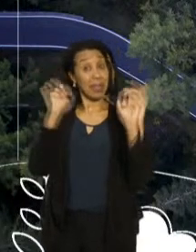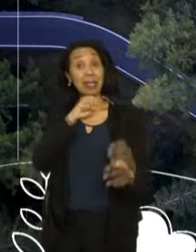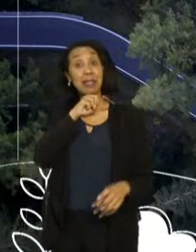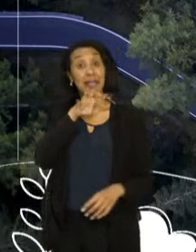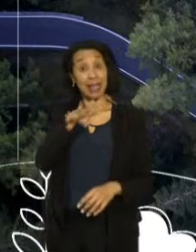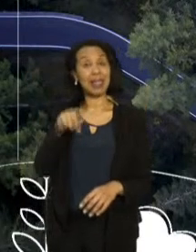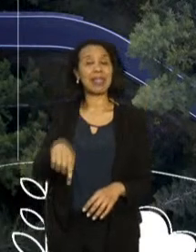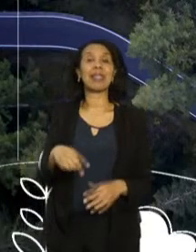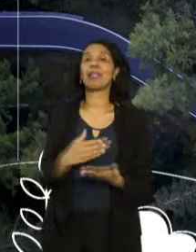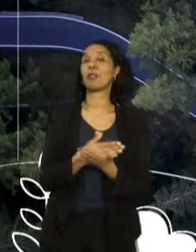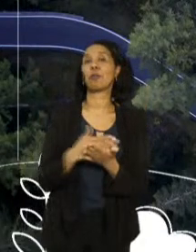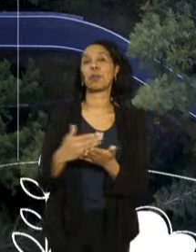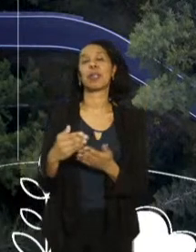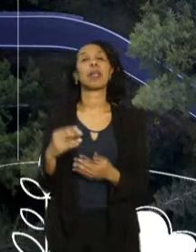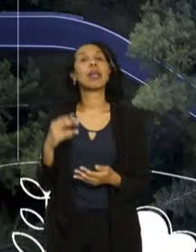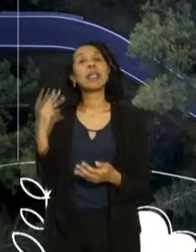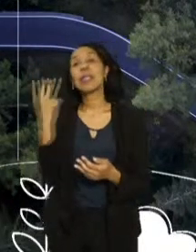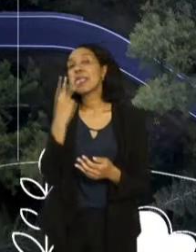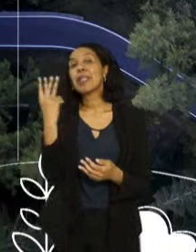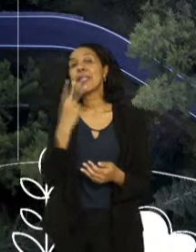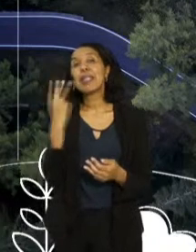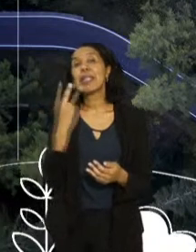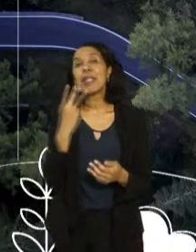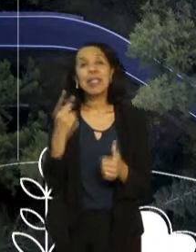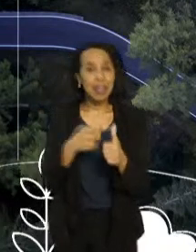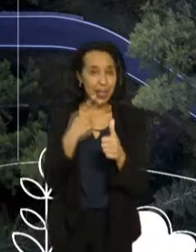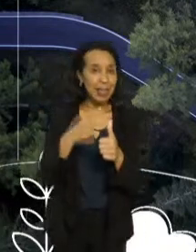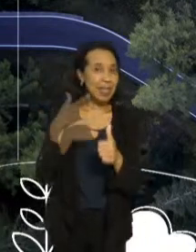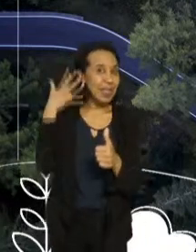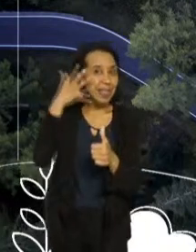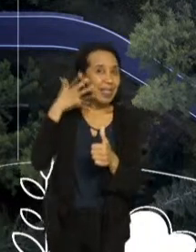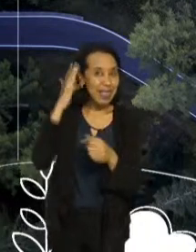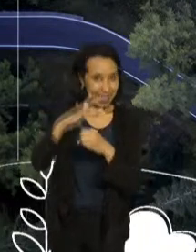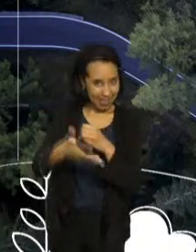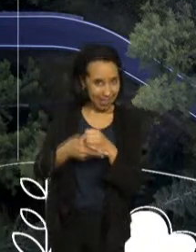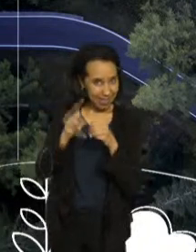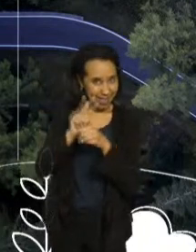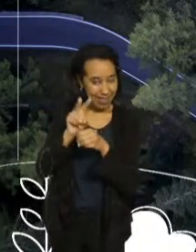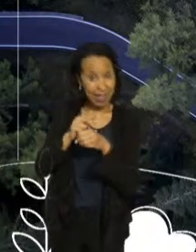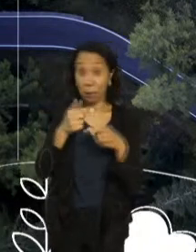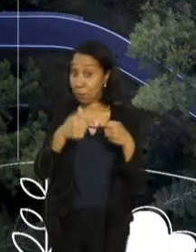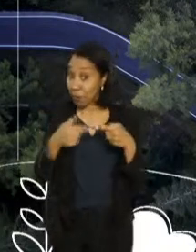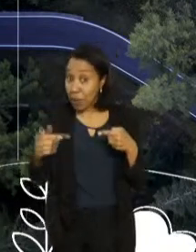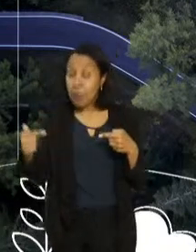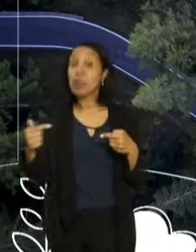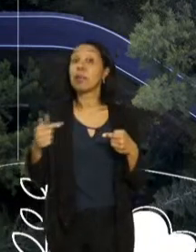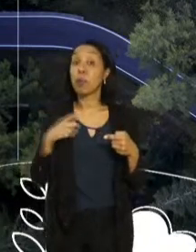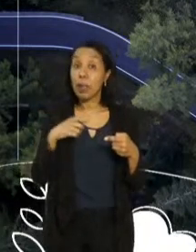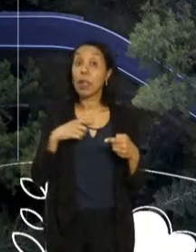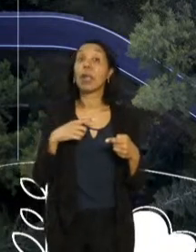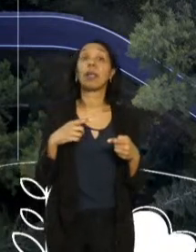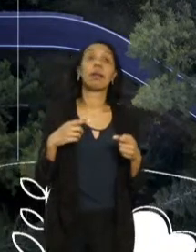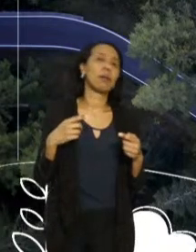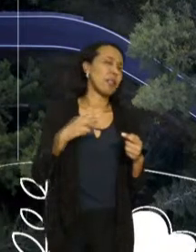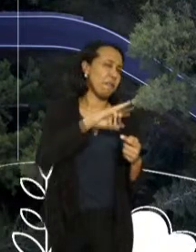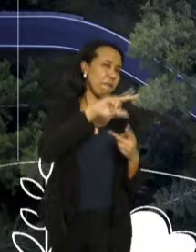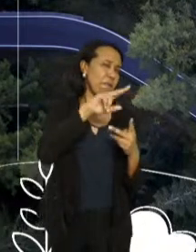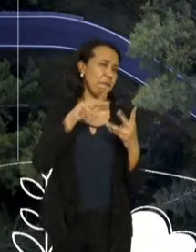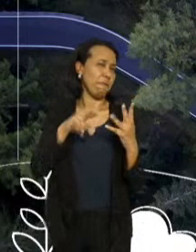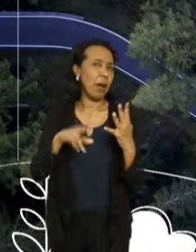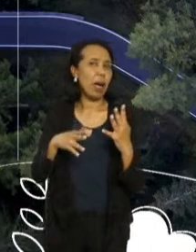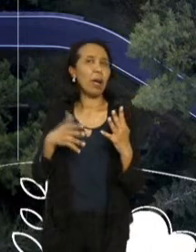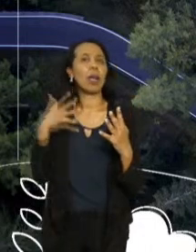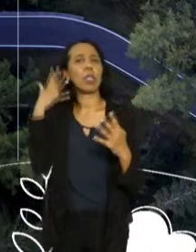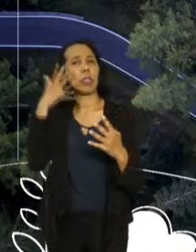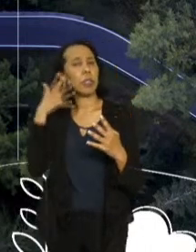estamos iniciando a segunda edição do Sustainable Talks, uma semana que vamos ter direto aí com várias